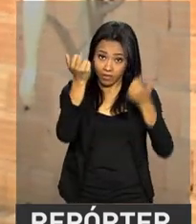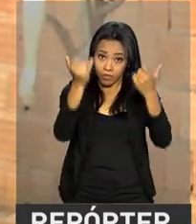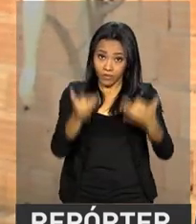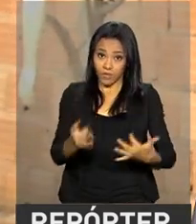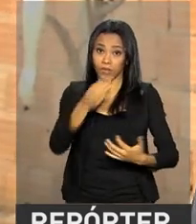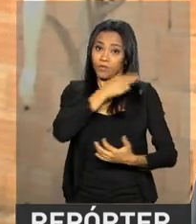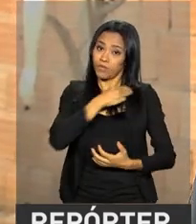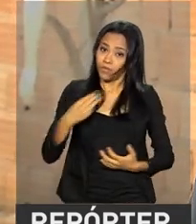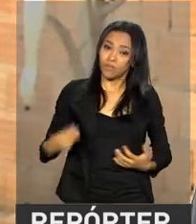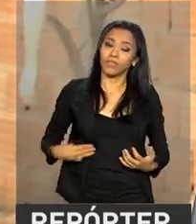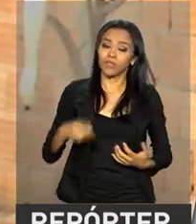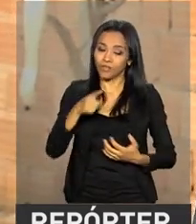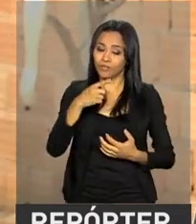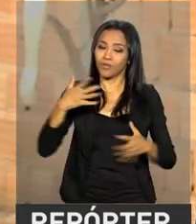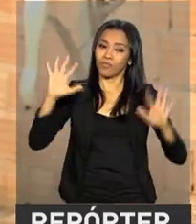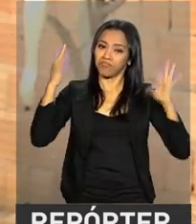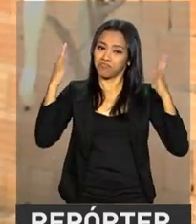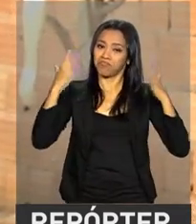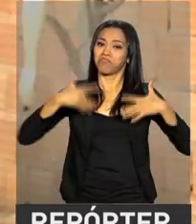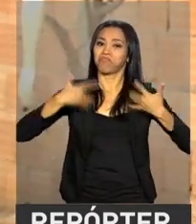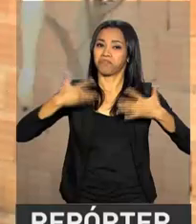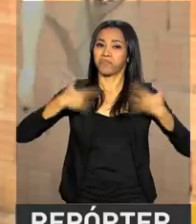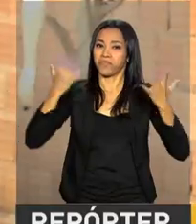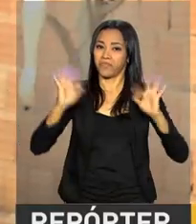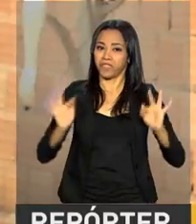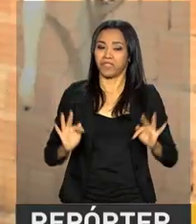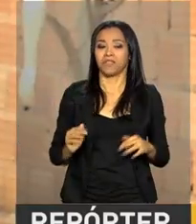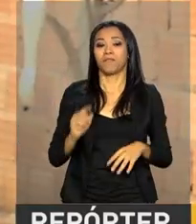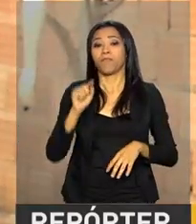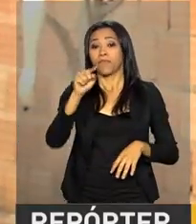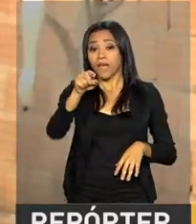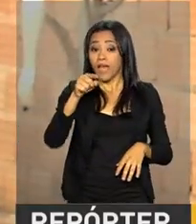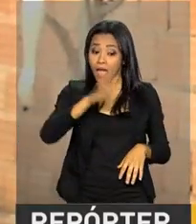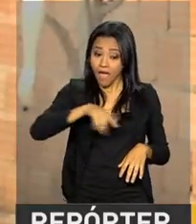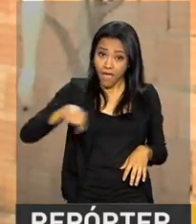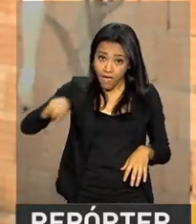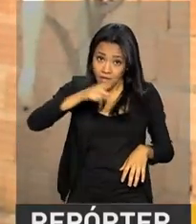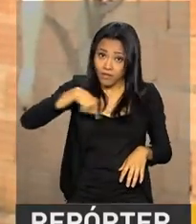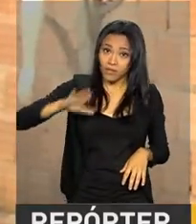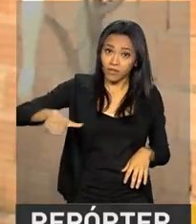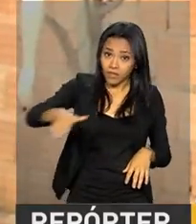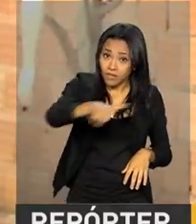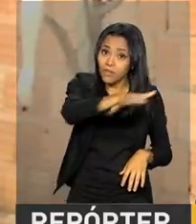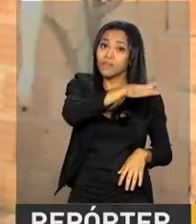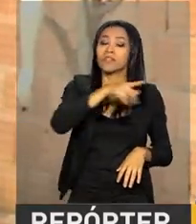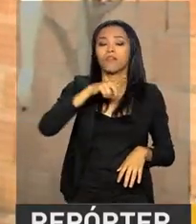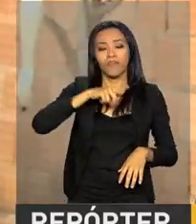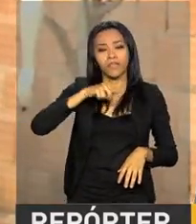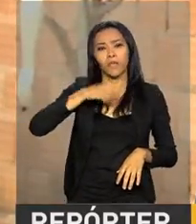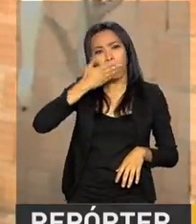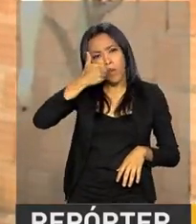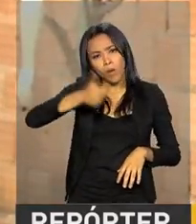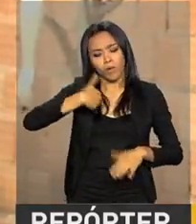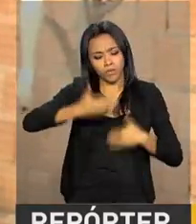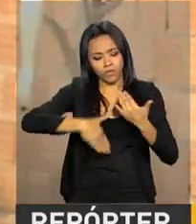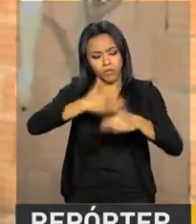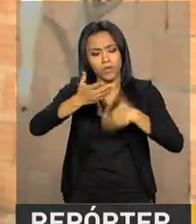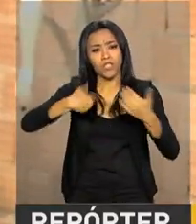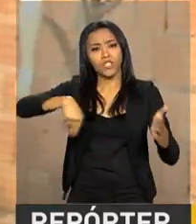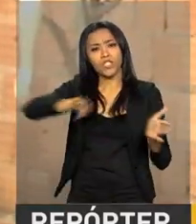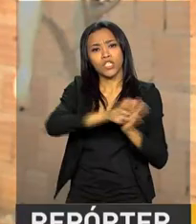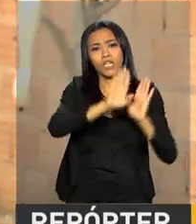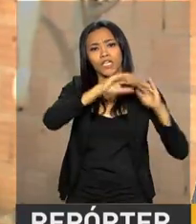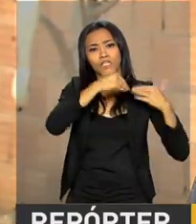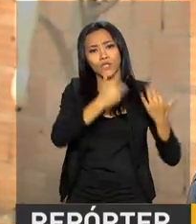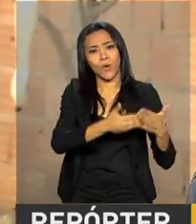Desenvolvimento Social comemorou. Essas crianças vão ter um desenvolvimento melhor, vão chegar na escola em melhores condições que seus pais